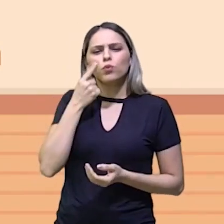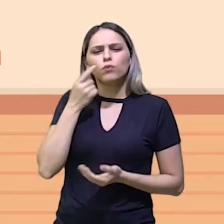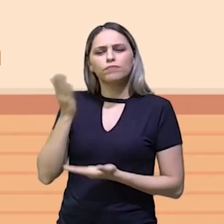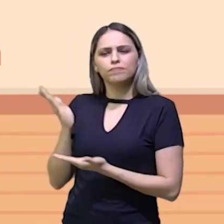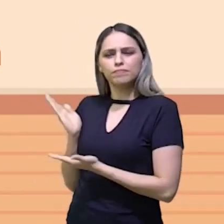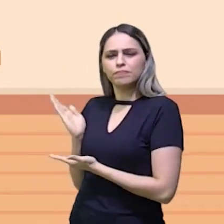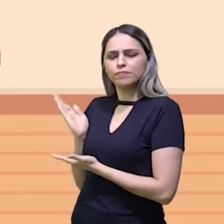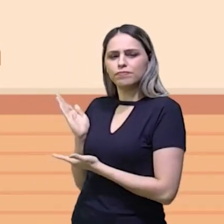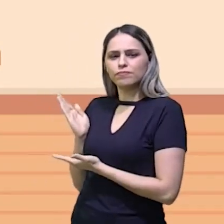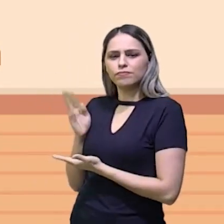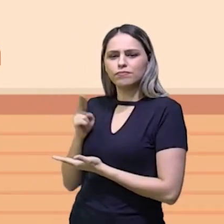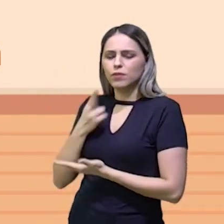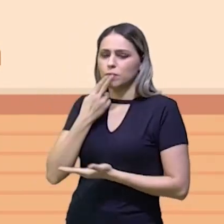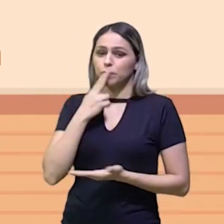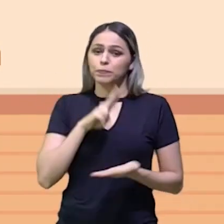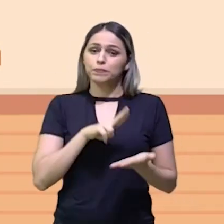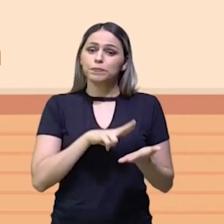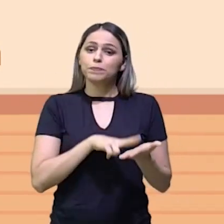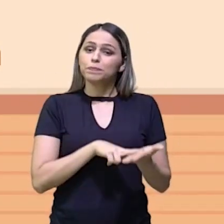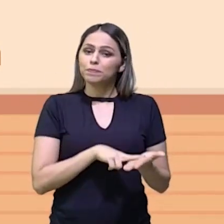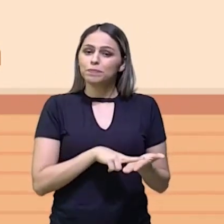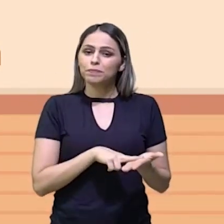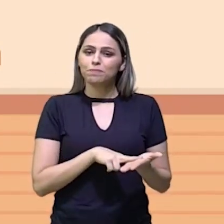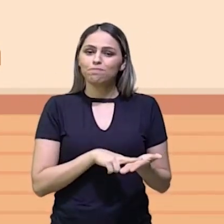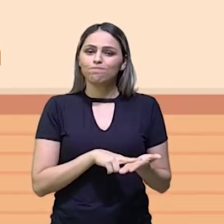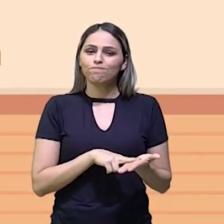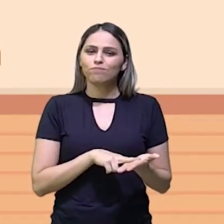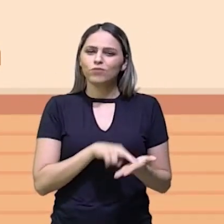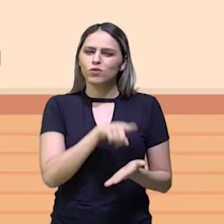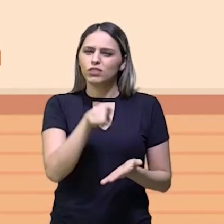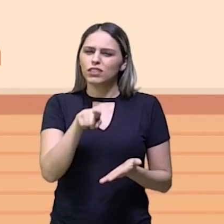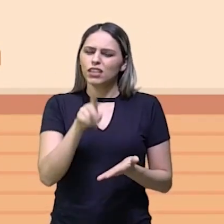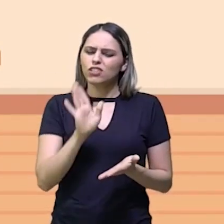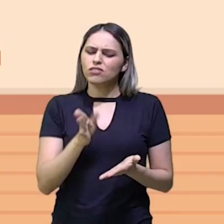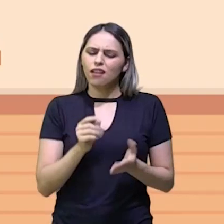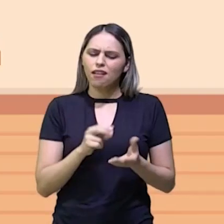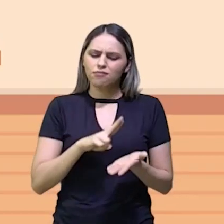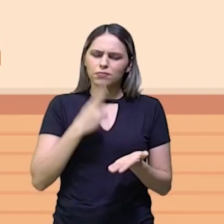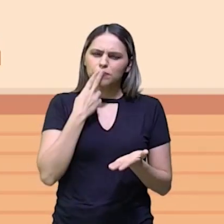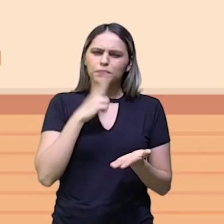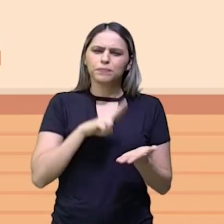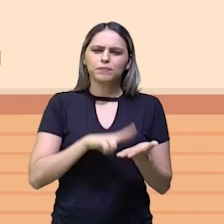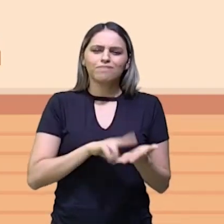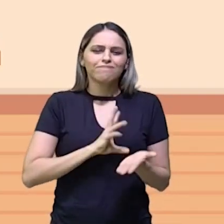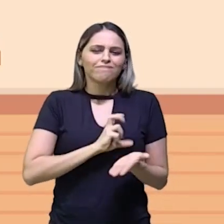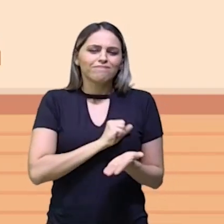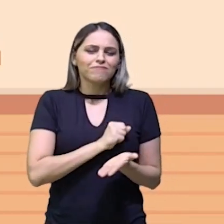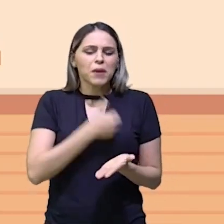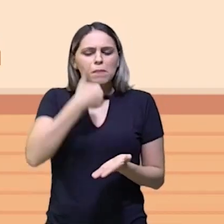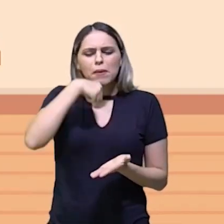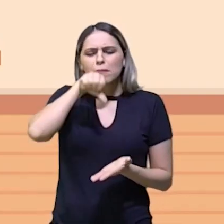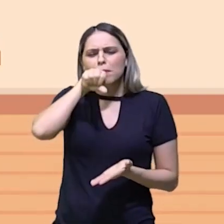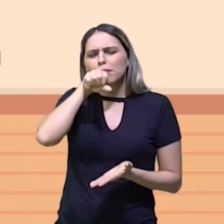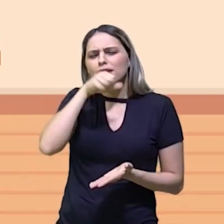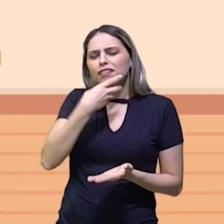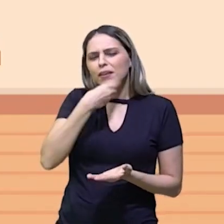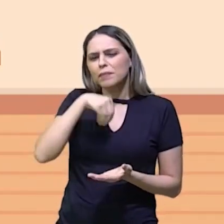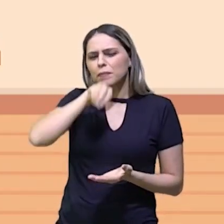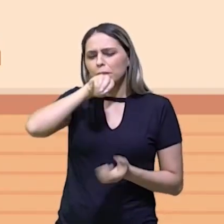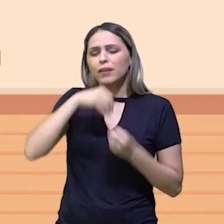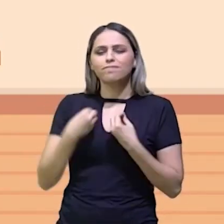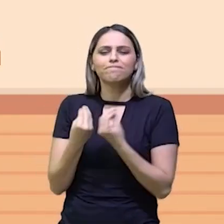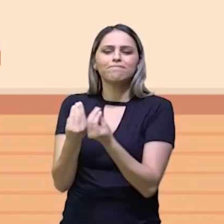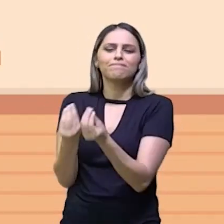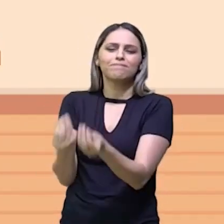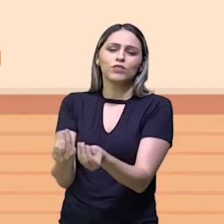a carta. A carta, quem nunca deu uma carta de amor para a mamãe, para o papai, ou